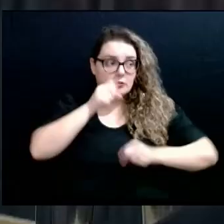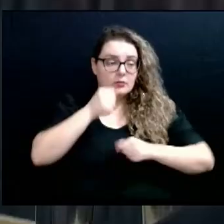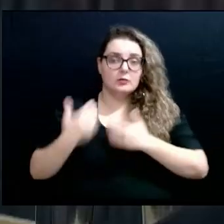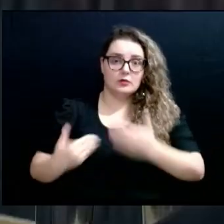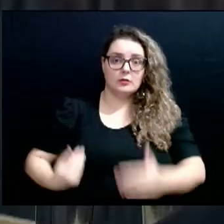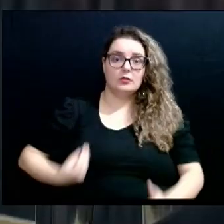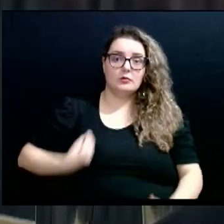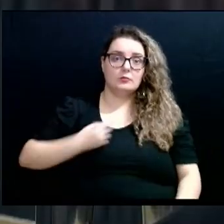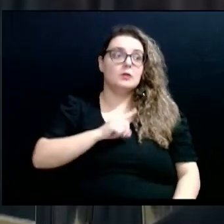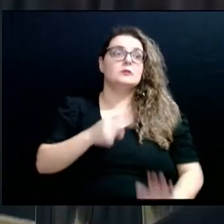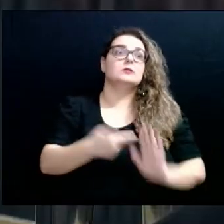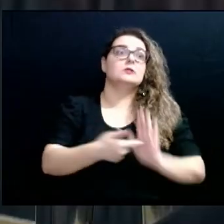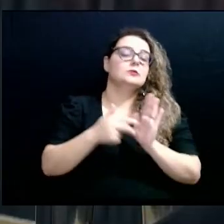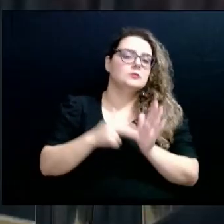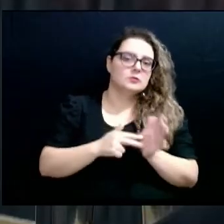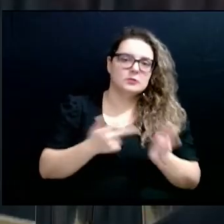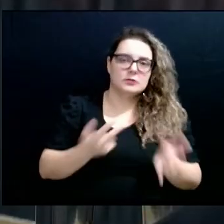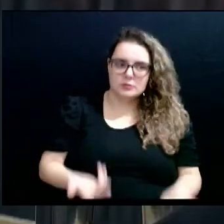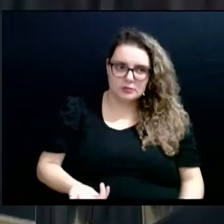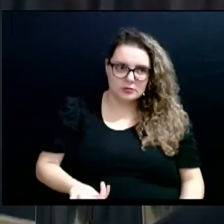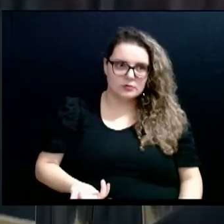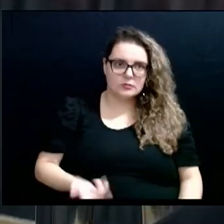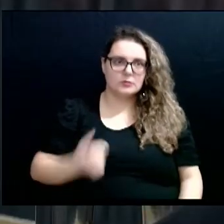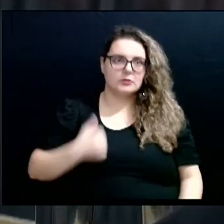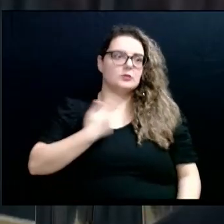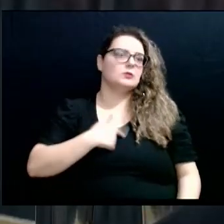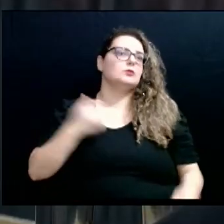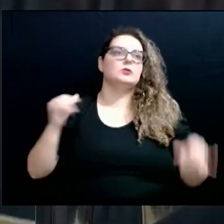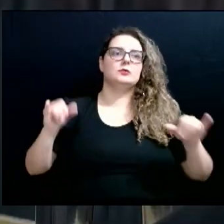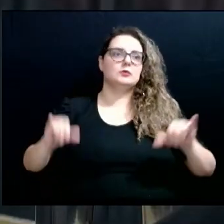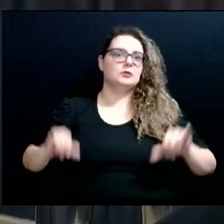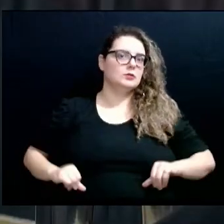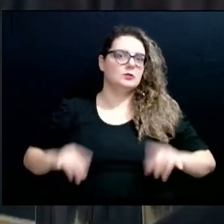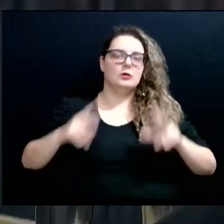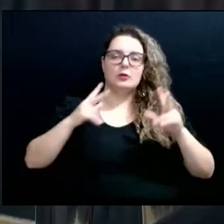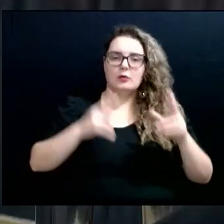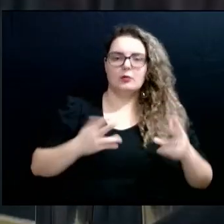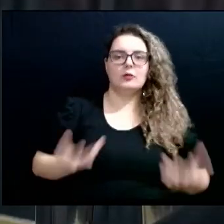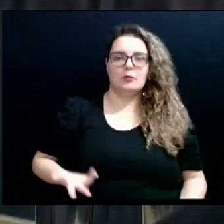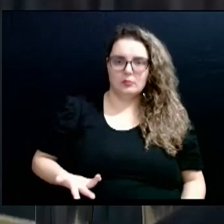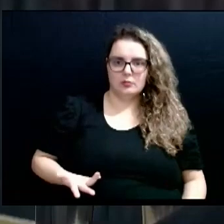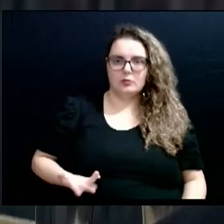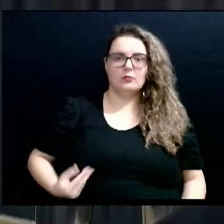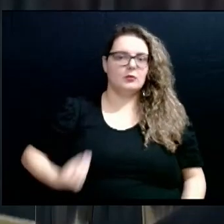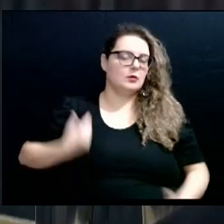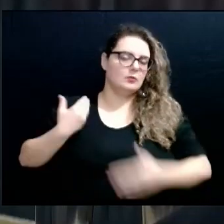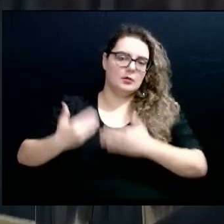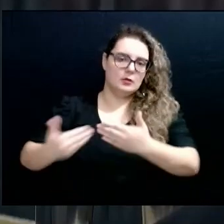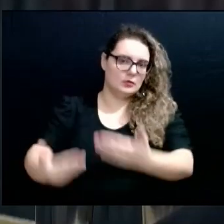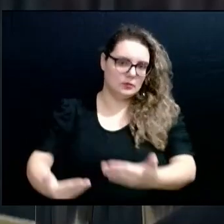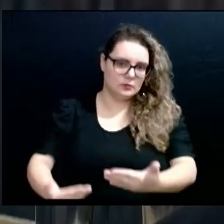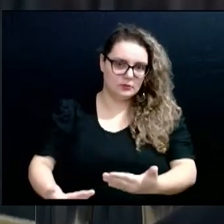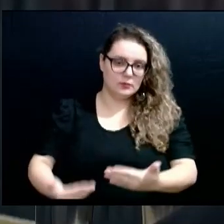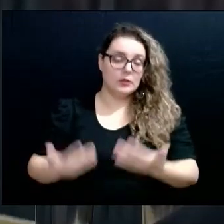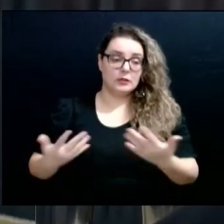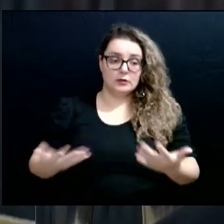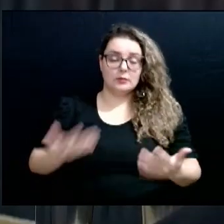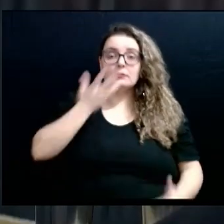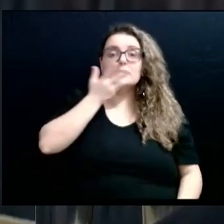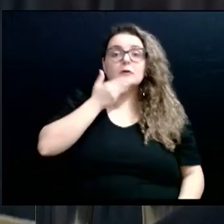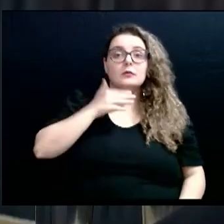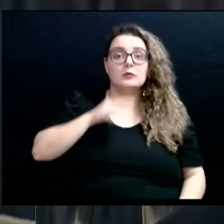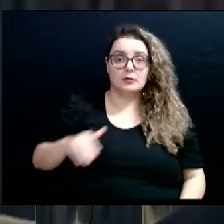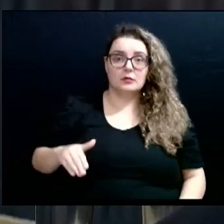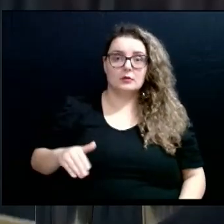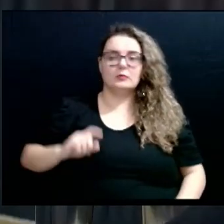dizer que a gente vai sofrer da mesma forma pela vida inteira. Então, assim, a criança, ela dá